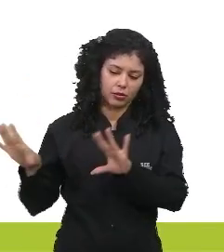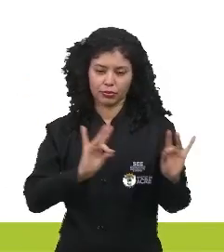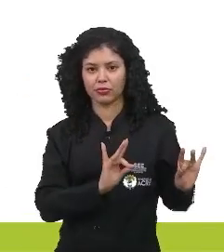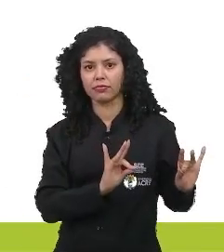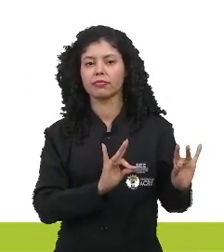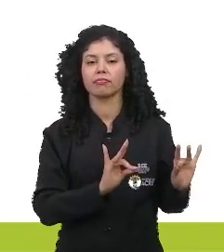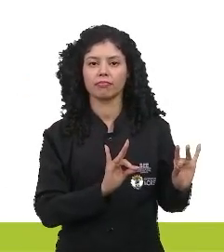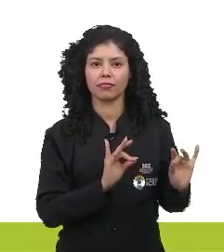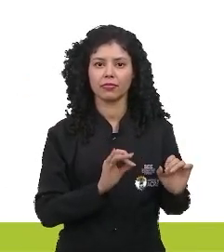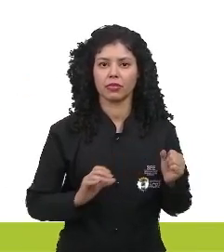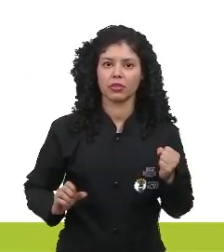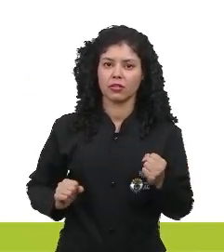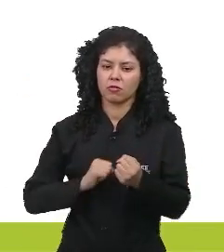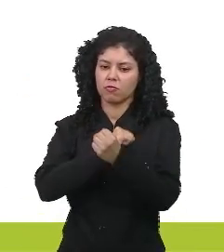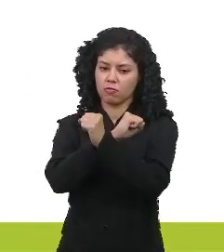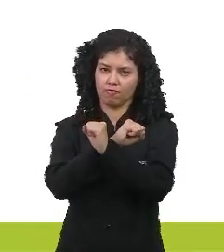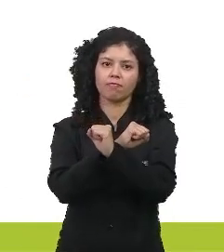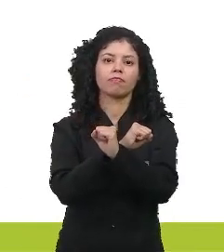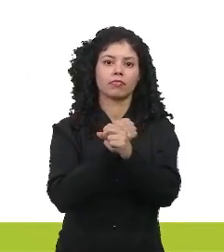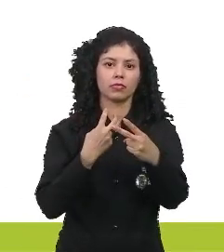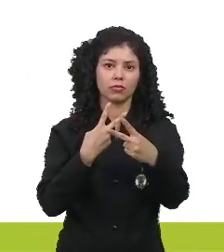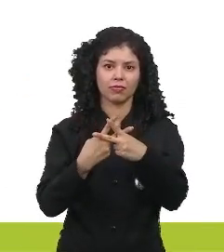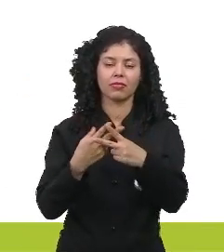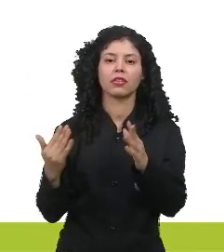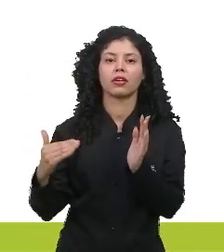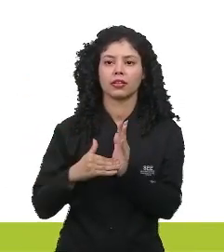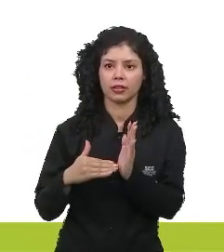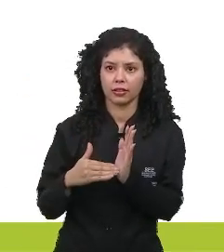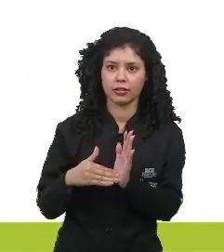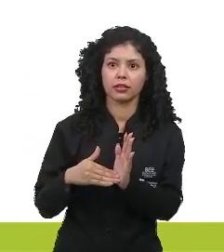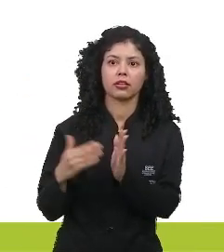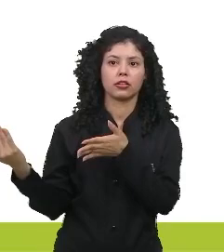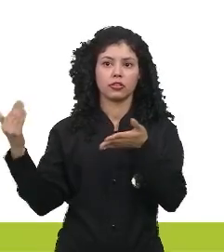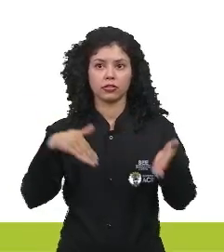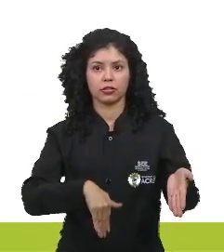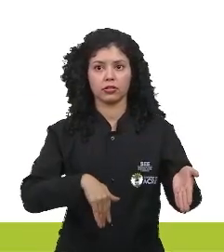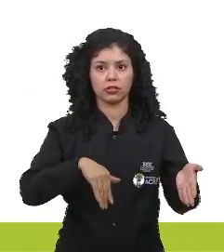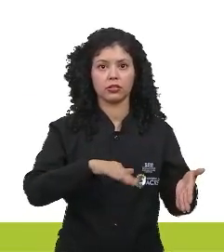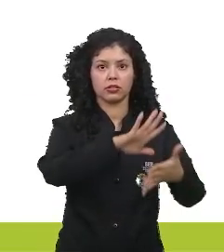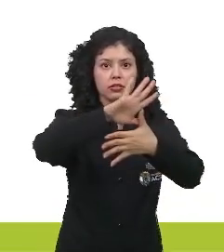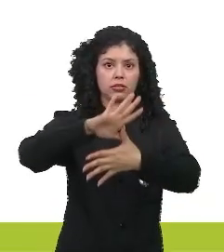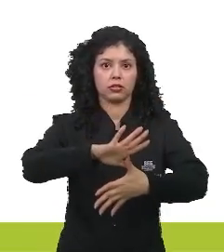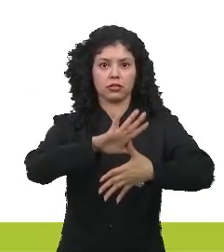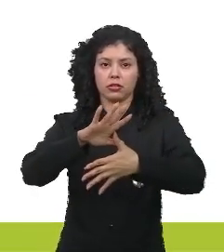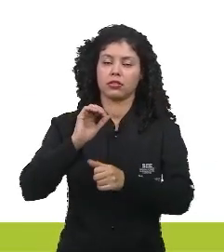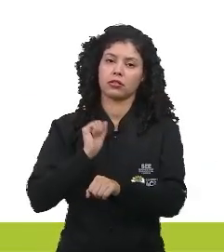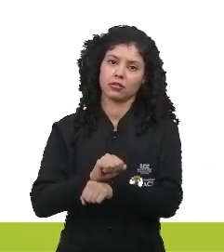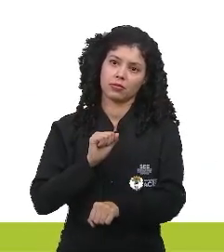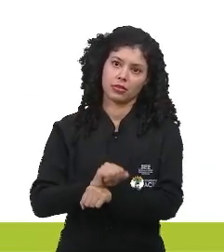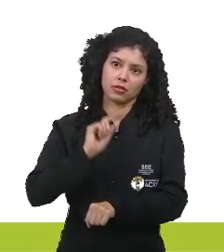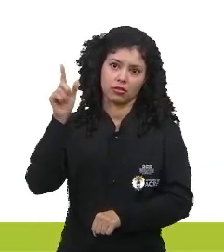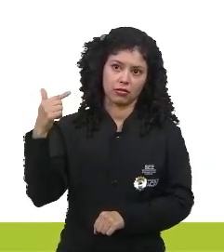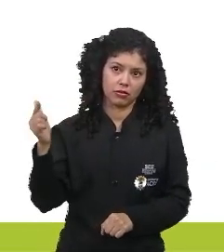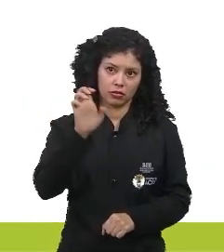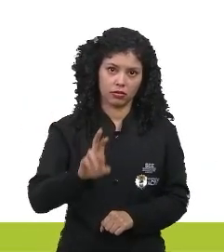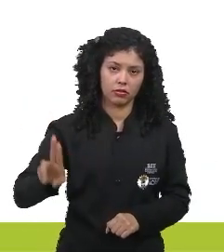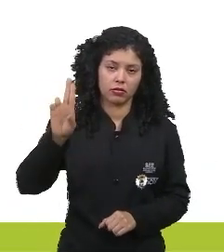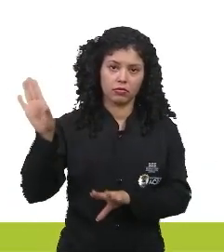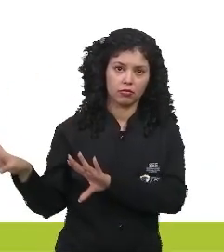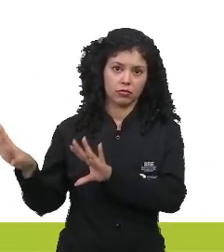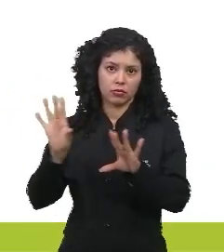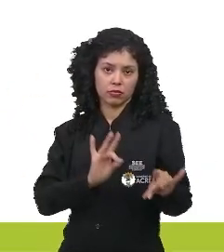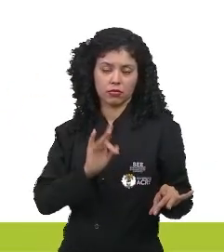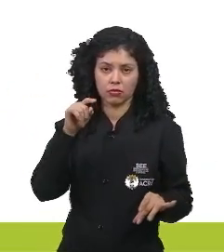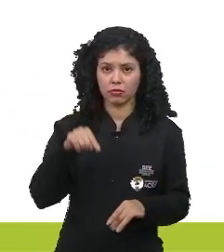deslocado, preso, amarrado até a costa, até o litoral, para esperar as embarcações europeias que os